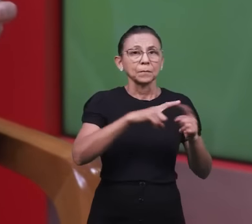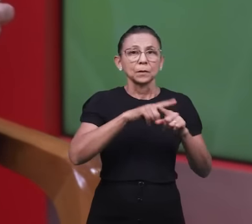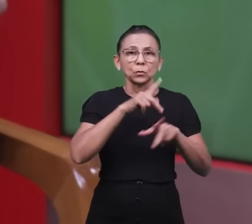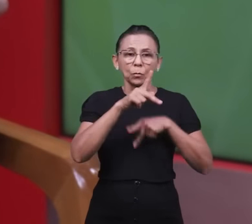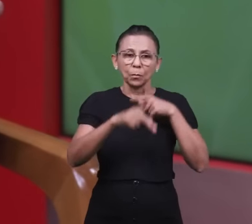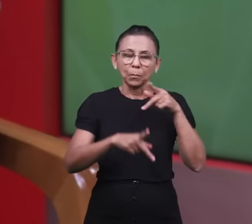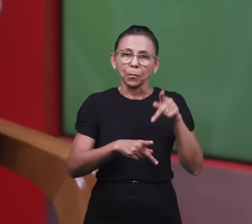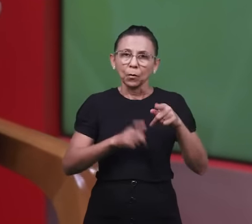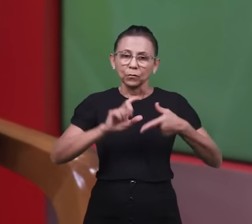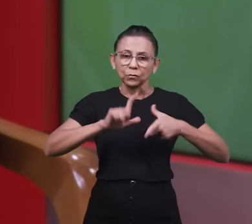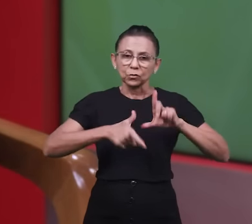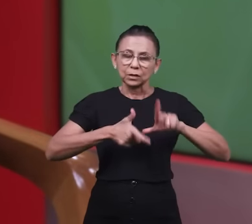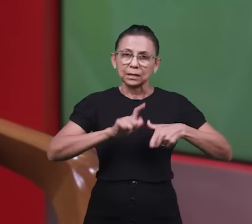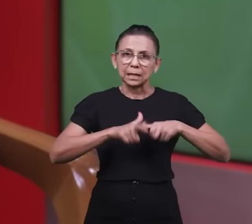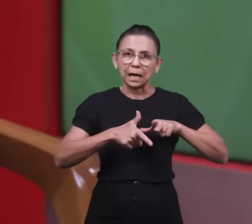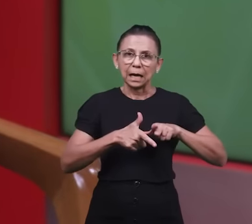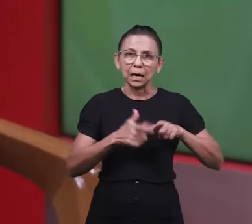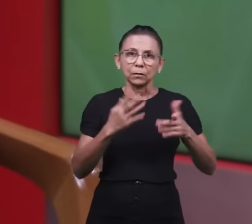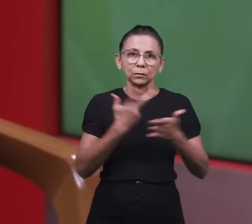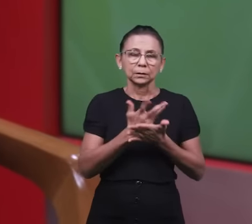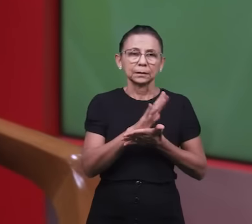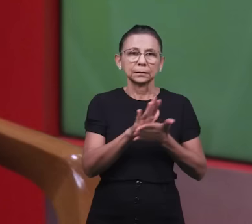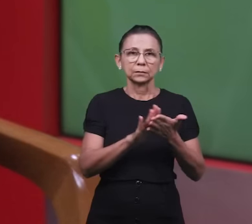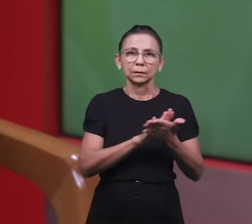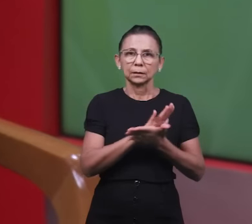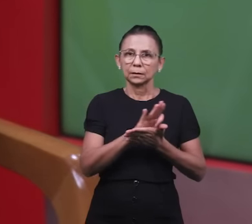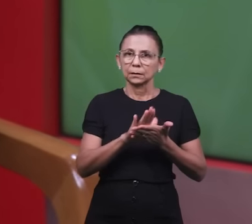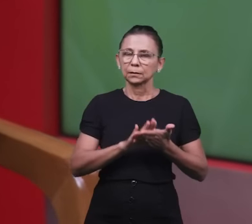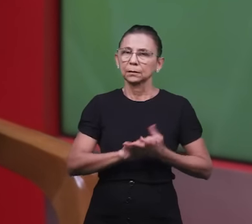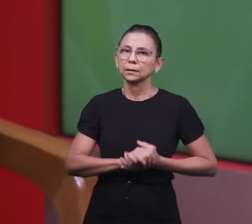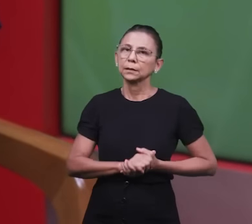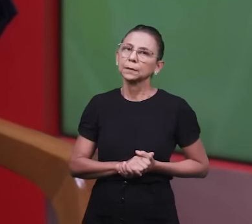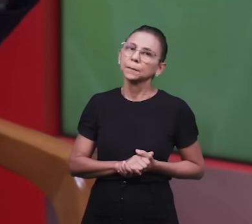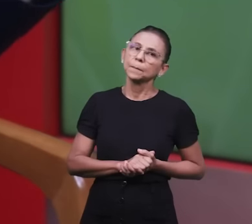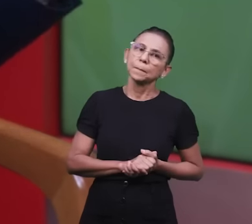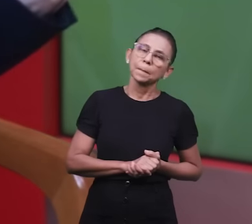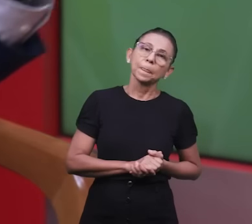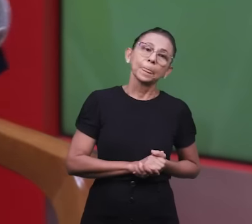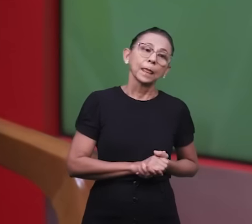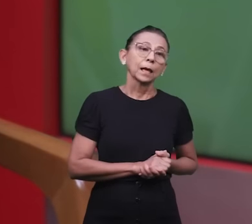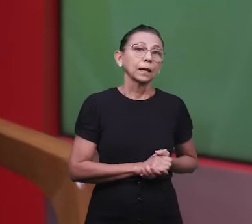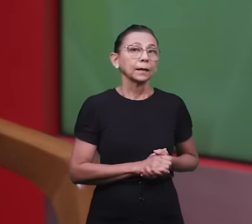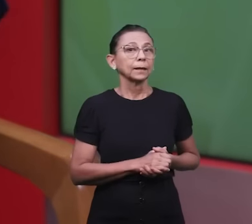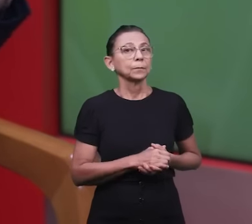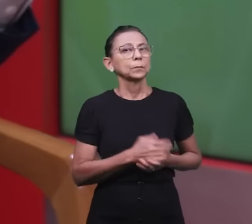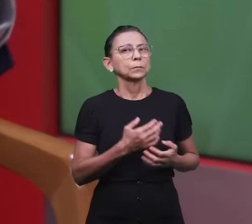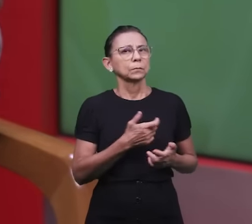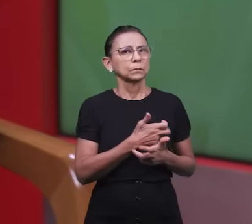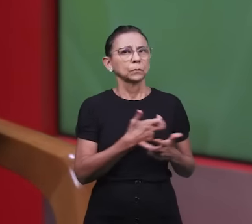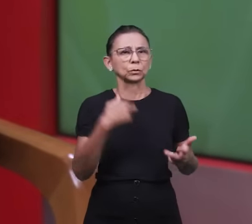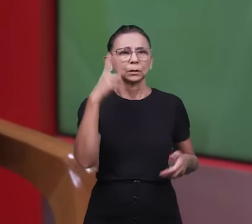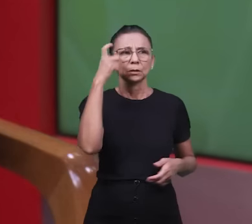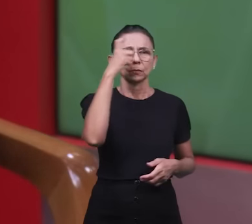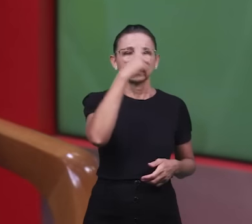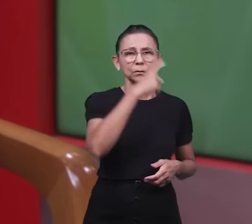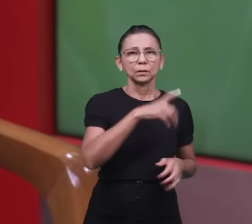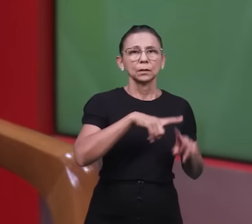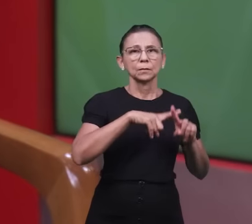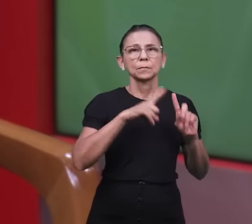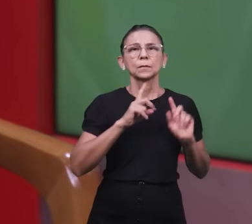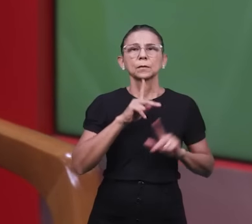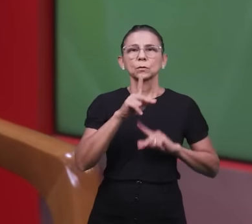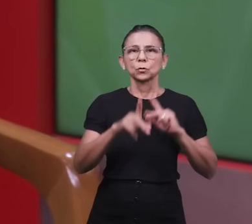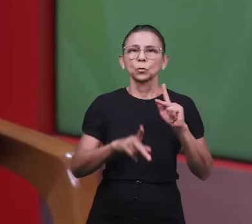preservado o povo venceu apesar do ambiente das dificuldades impostas